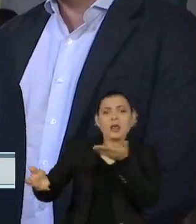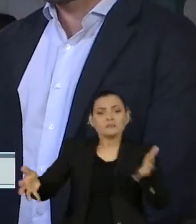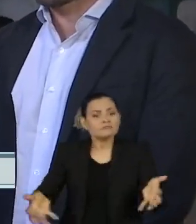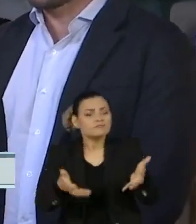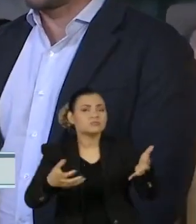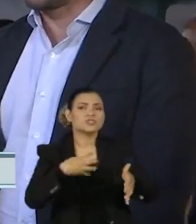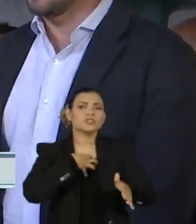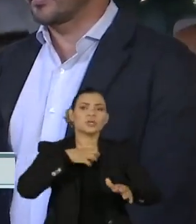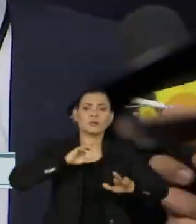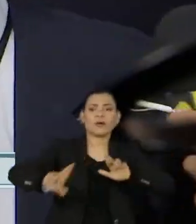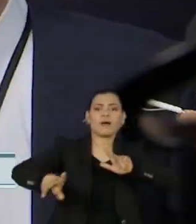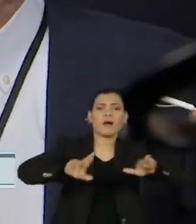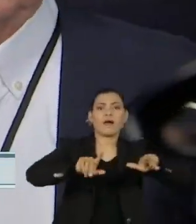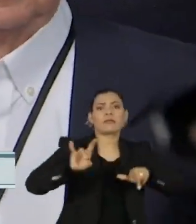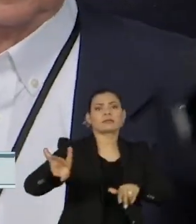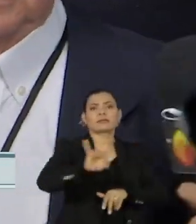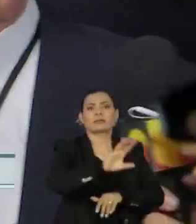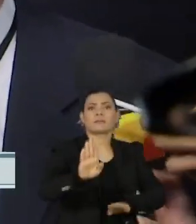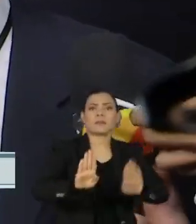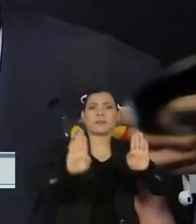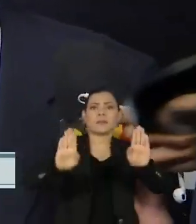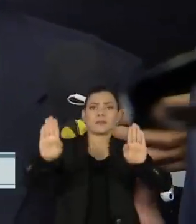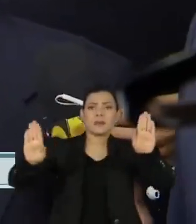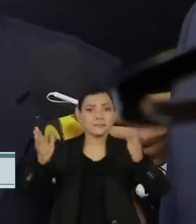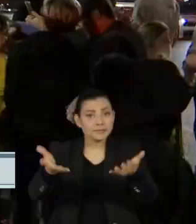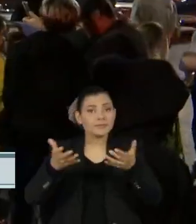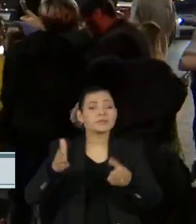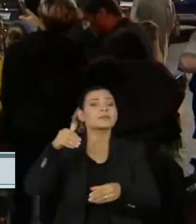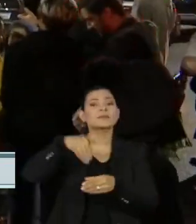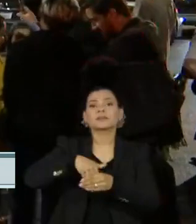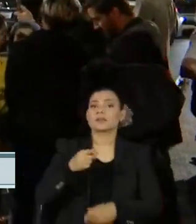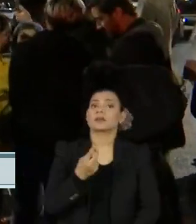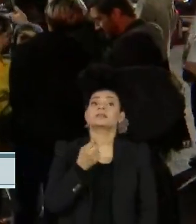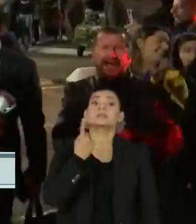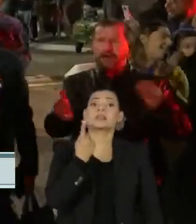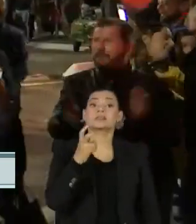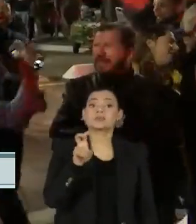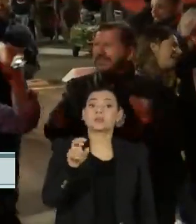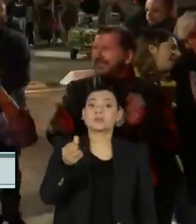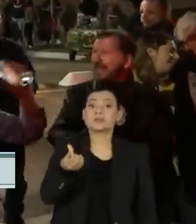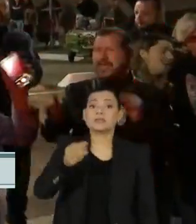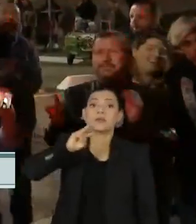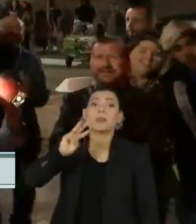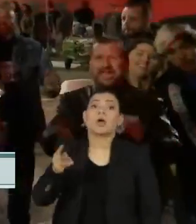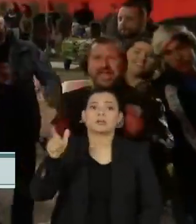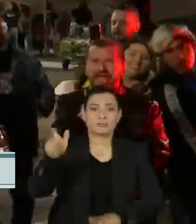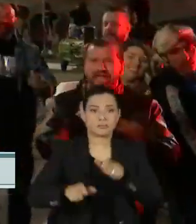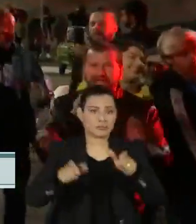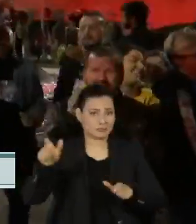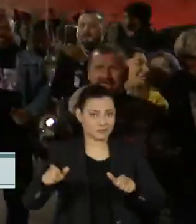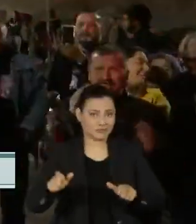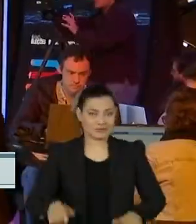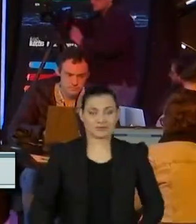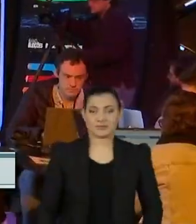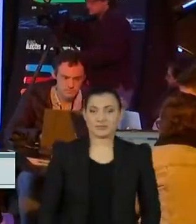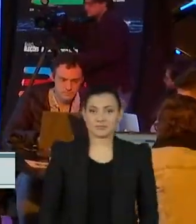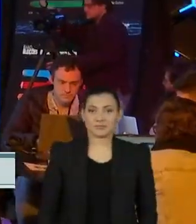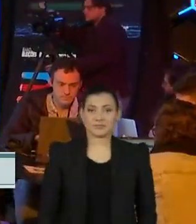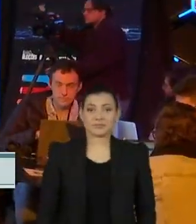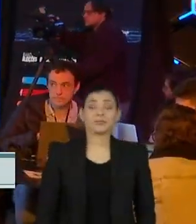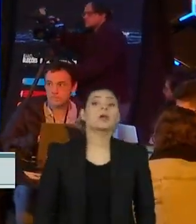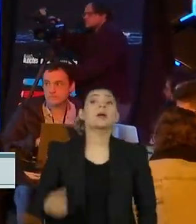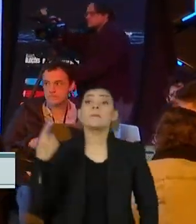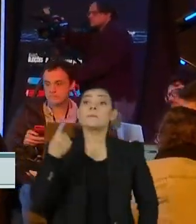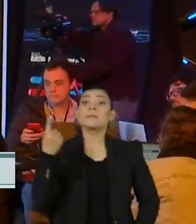dos candidatos à presidência que disputam o voto de mais de 156 milhões de eleitores. O